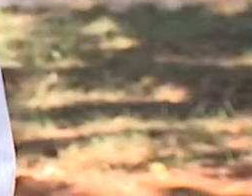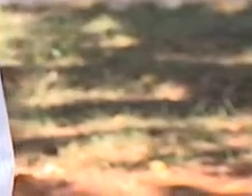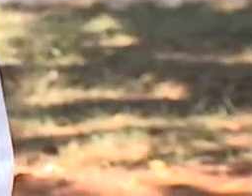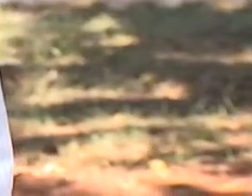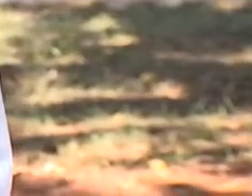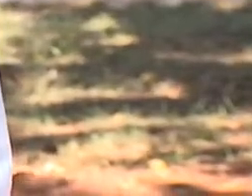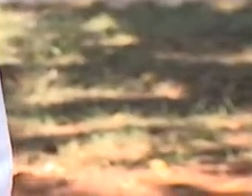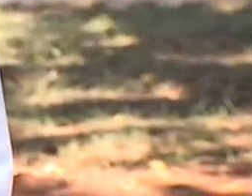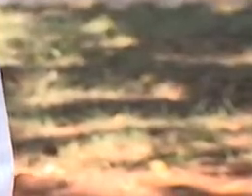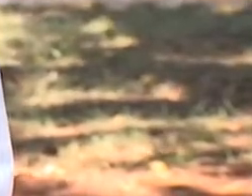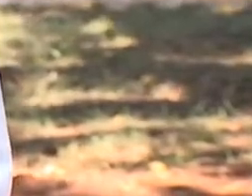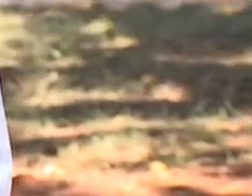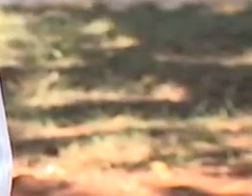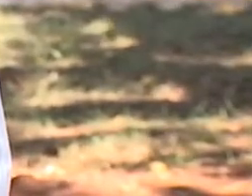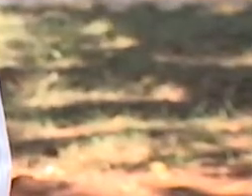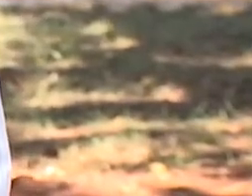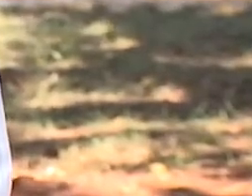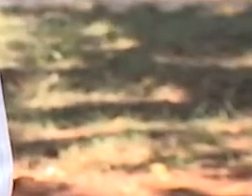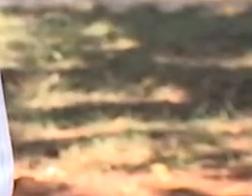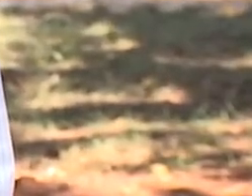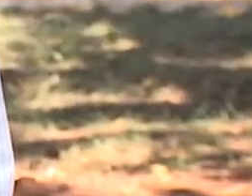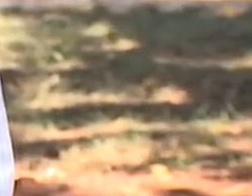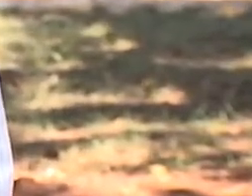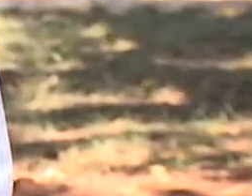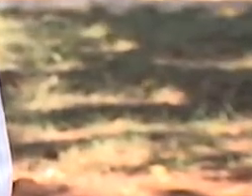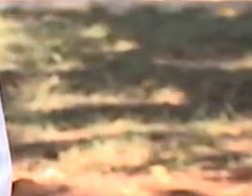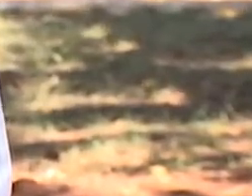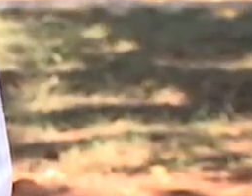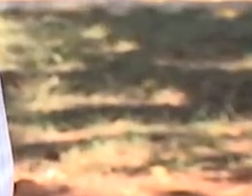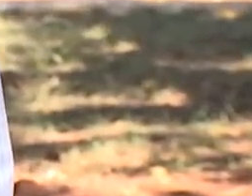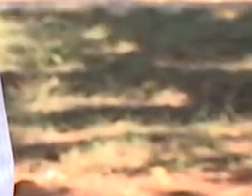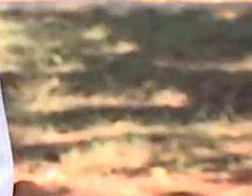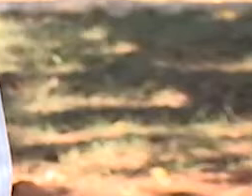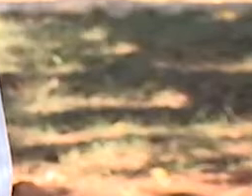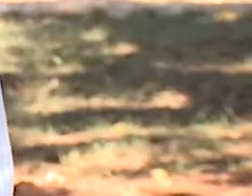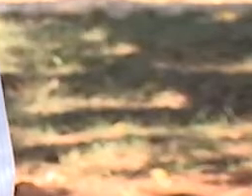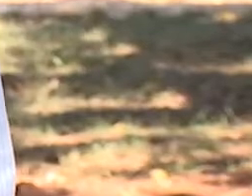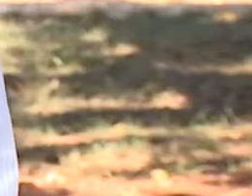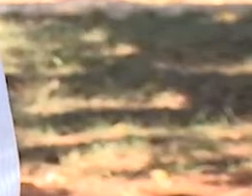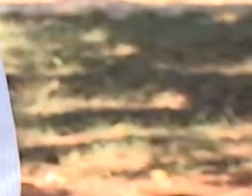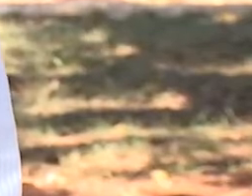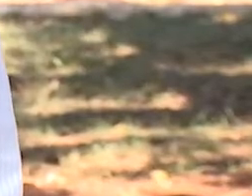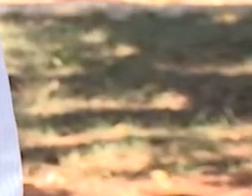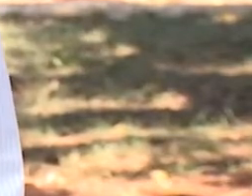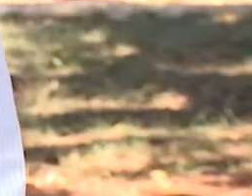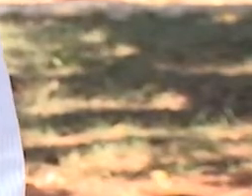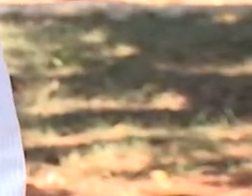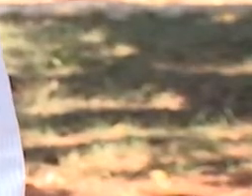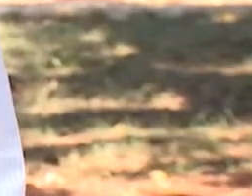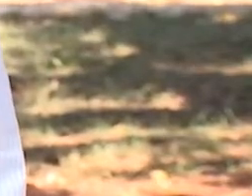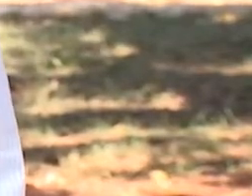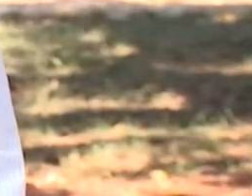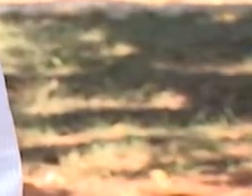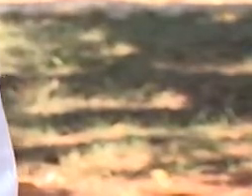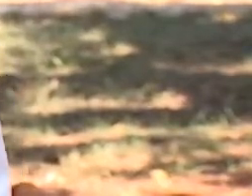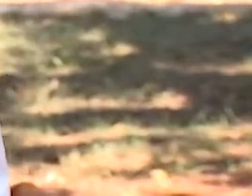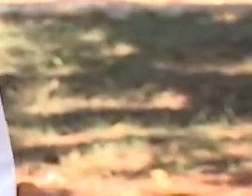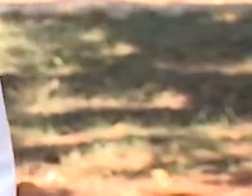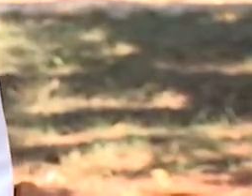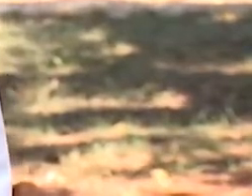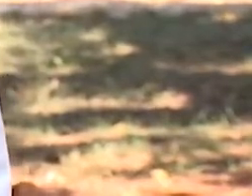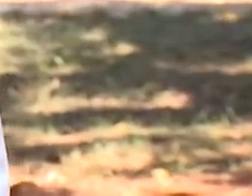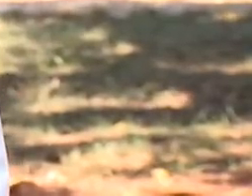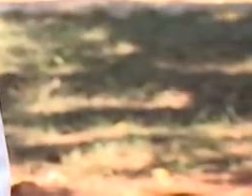Porque se eu não tiver o afeto, eu não consigo realizar em mim mesmo aquilo que eu gostaria de realizar, aquilo